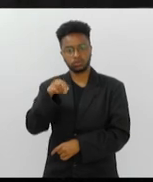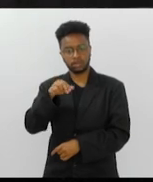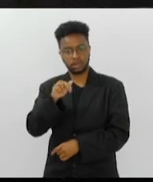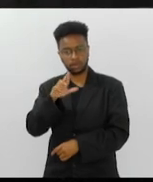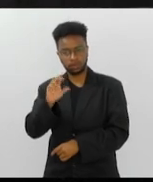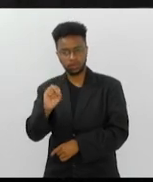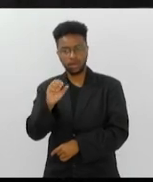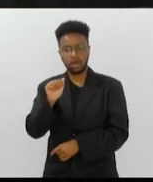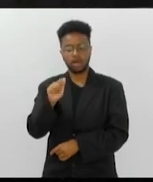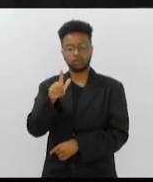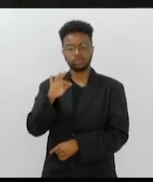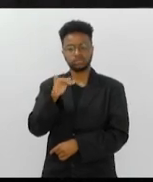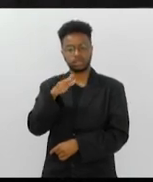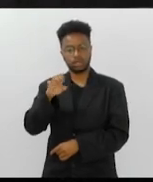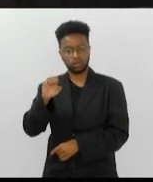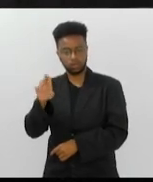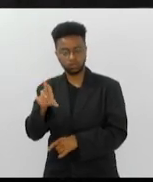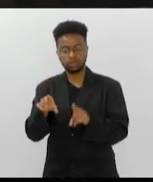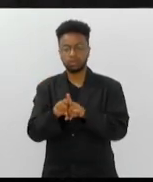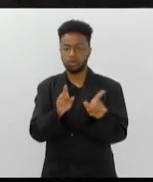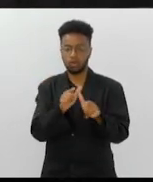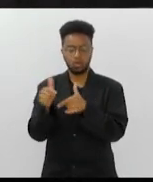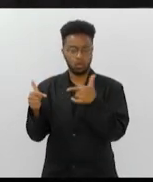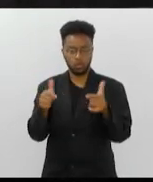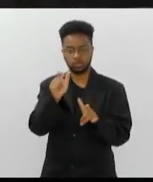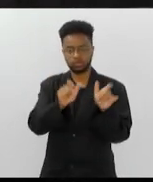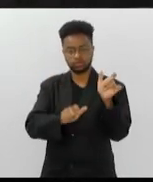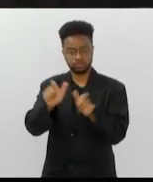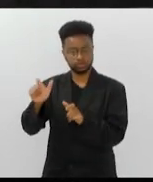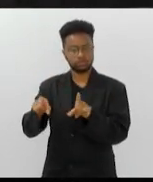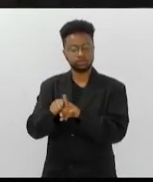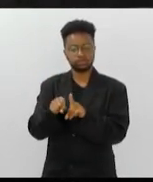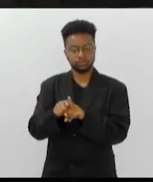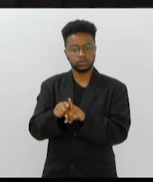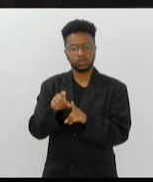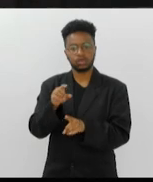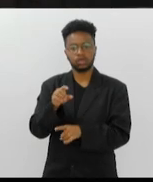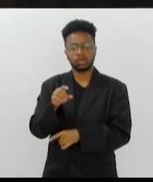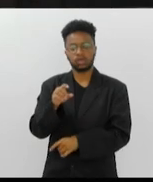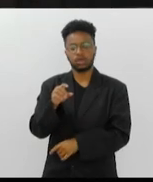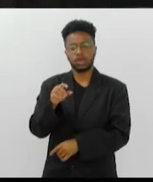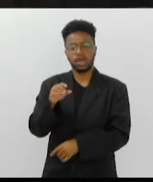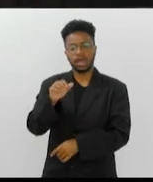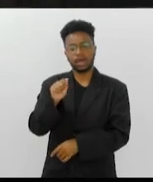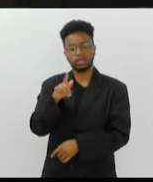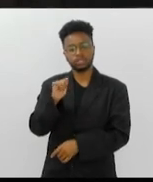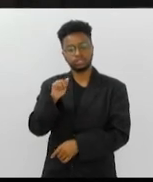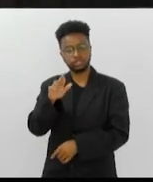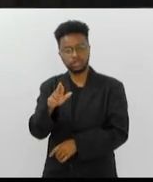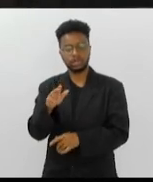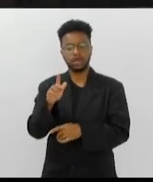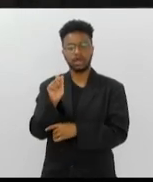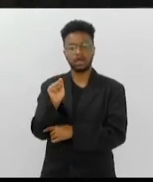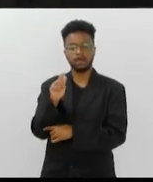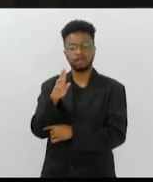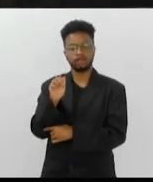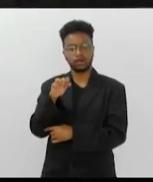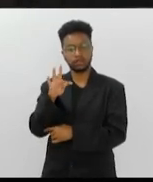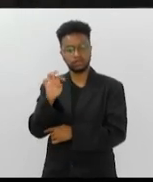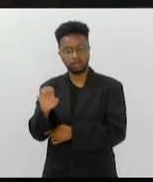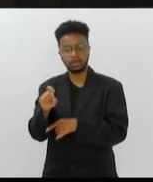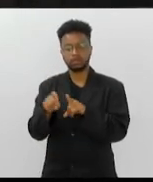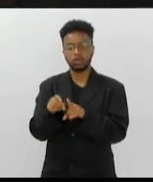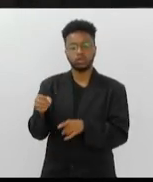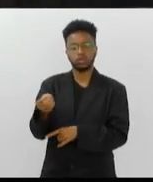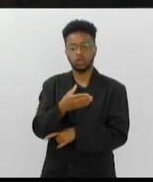presidente Felipe Pereira do Podemos, deputado Júlio Rocha do Agir, o Avante, o Novo, deputado